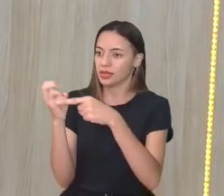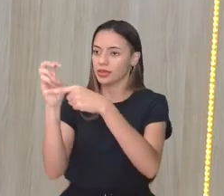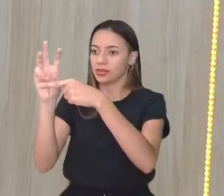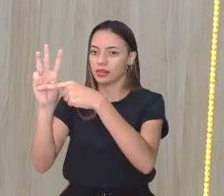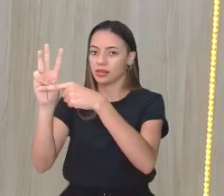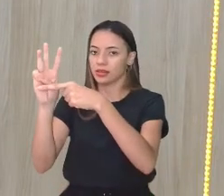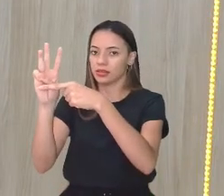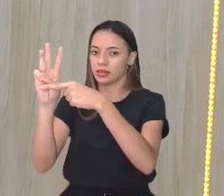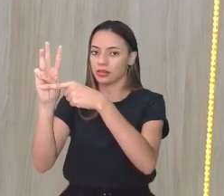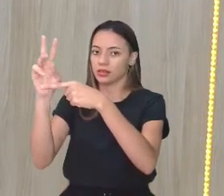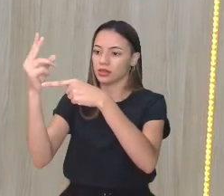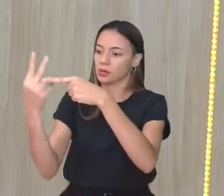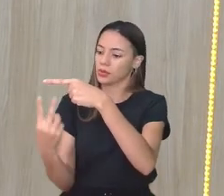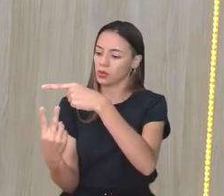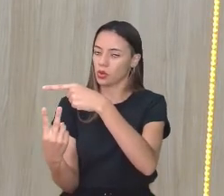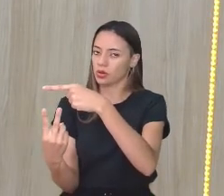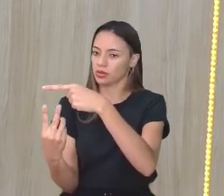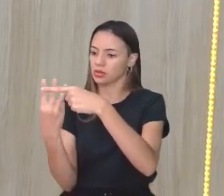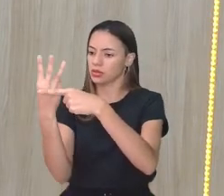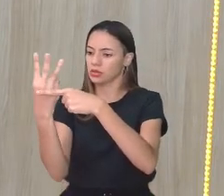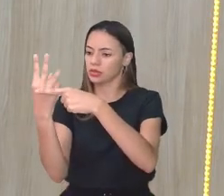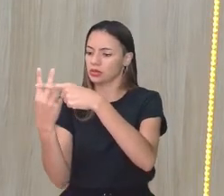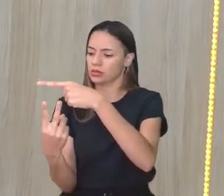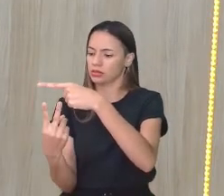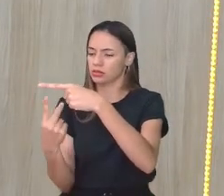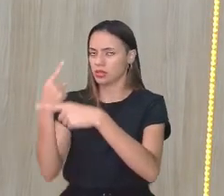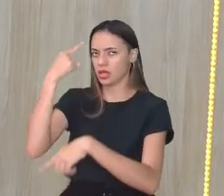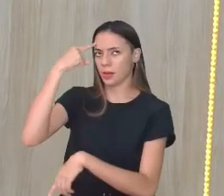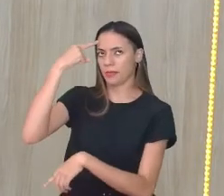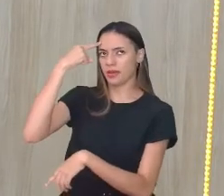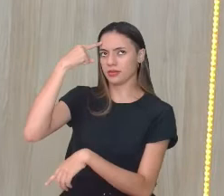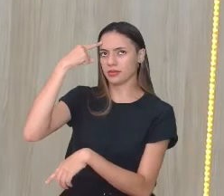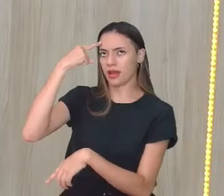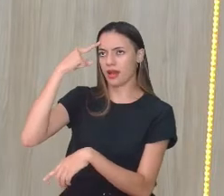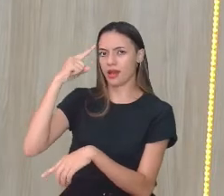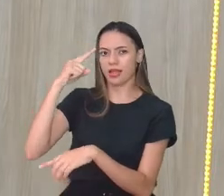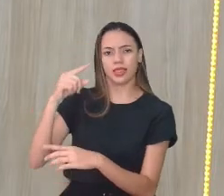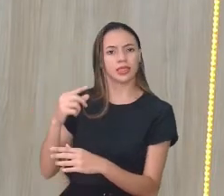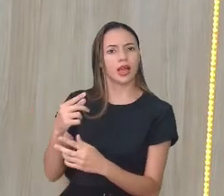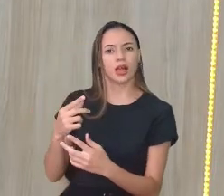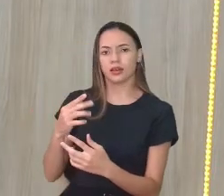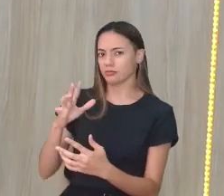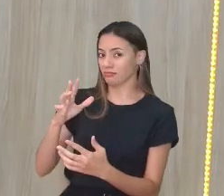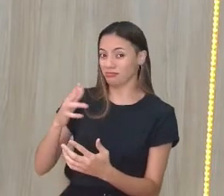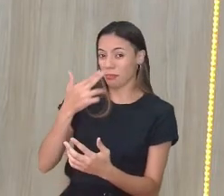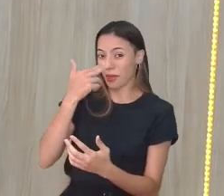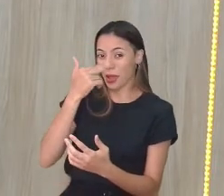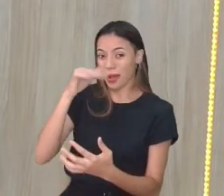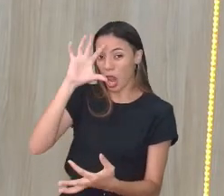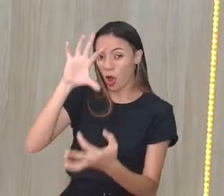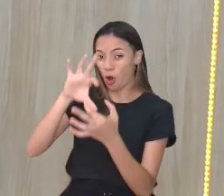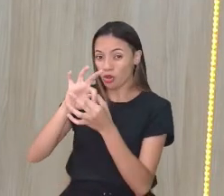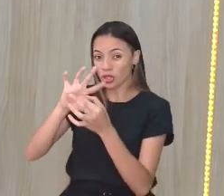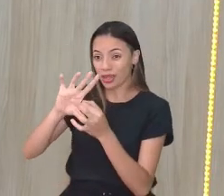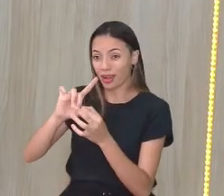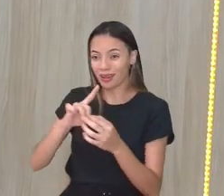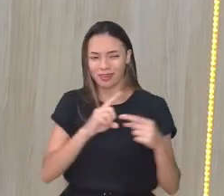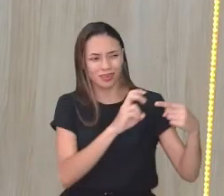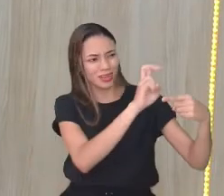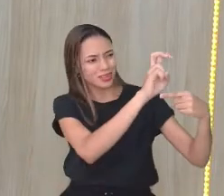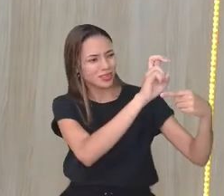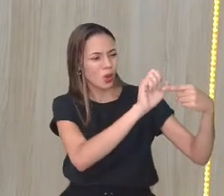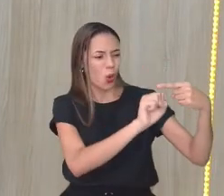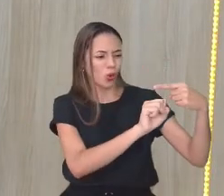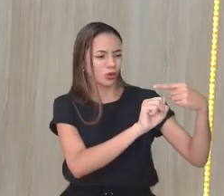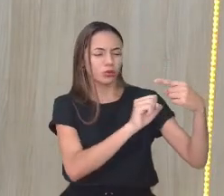2, se eu pensar nessa fração como eu pensei com a primeira, a coisa fica meio confusa, né? Ou seja, como é que eu posso dividir o